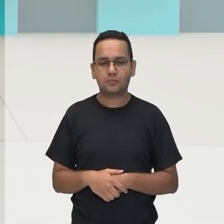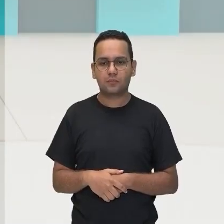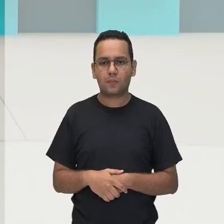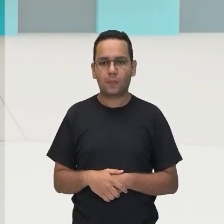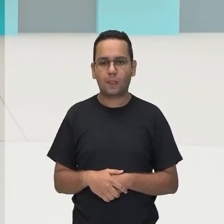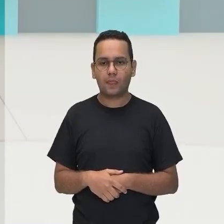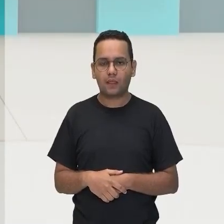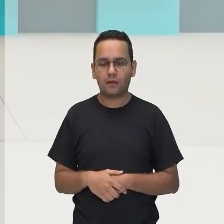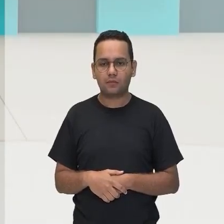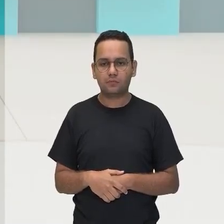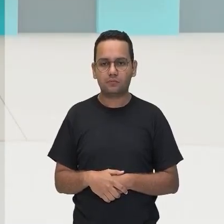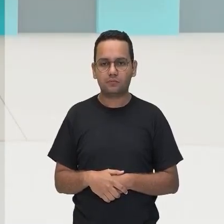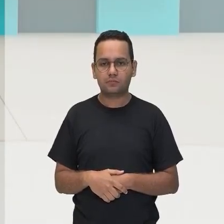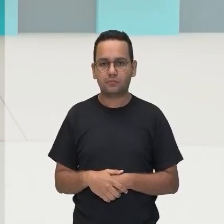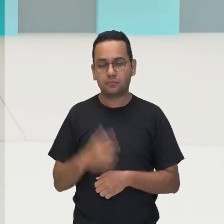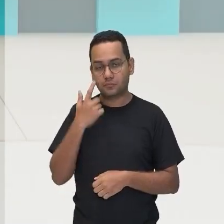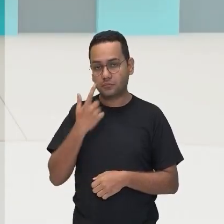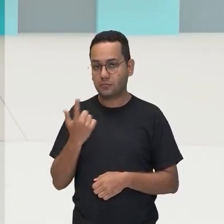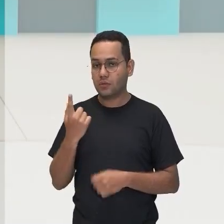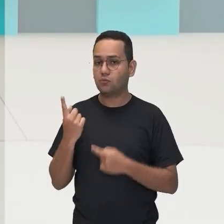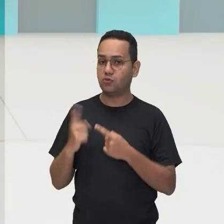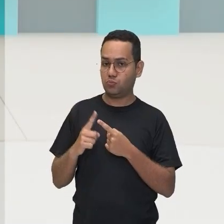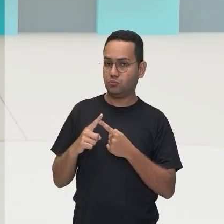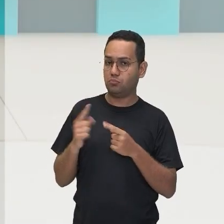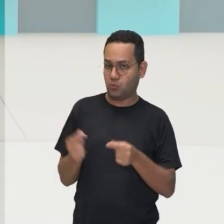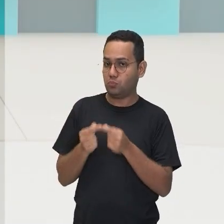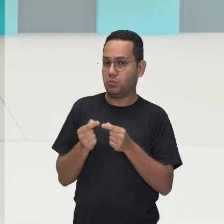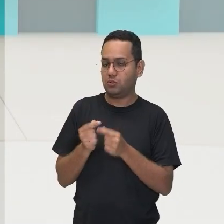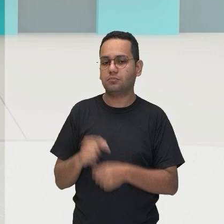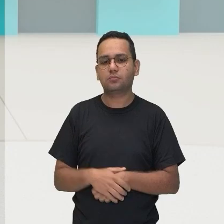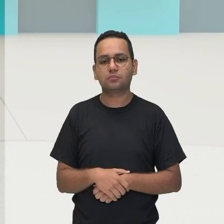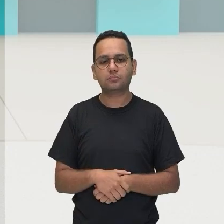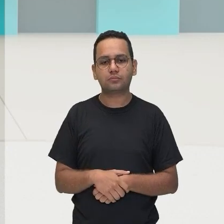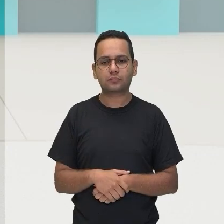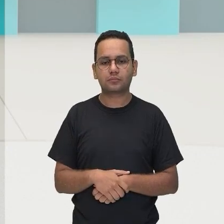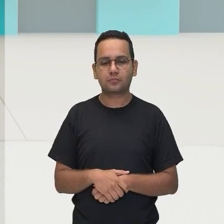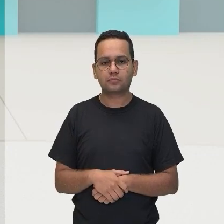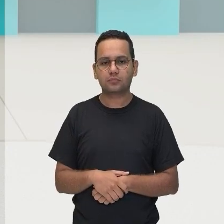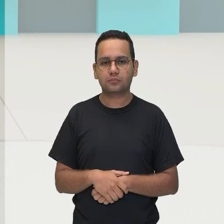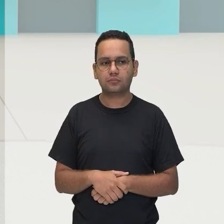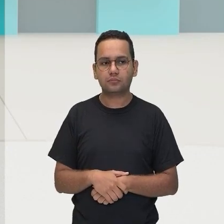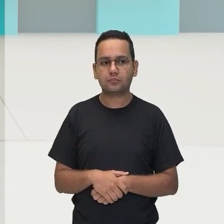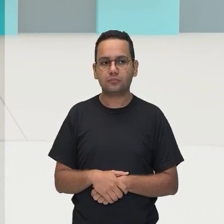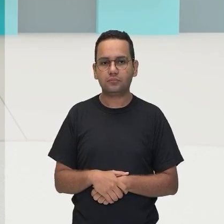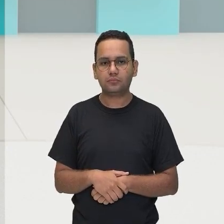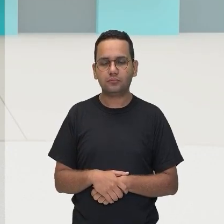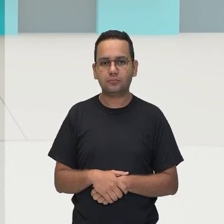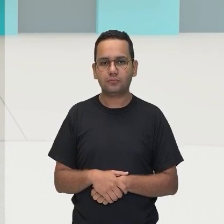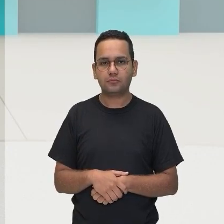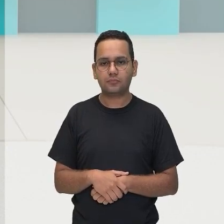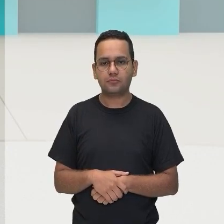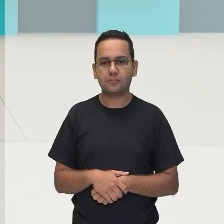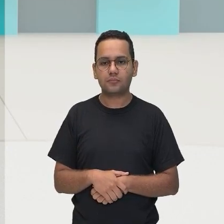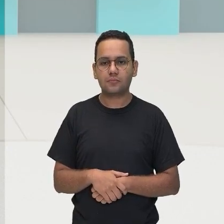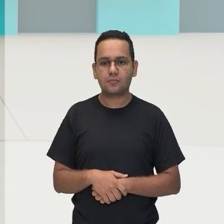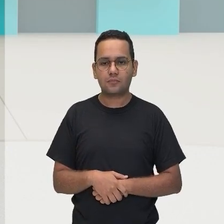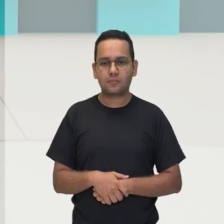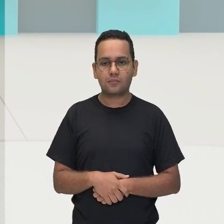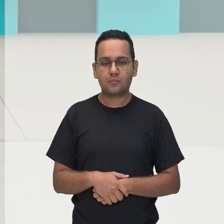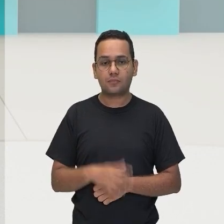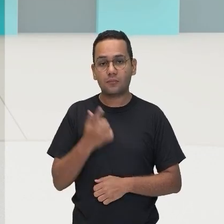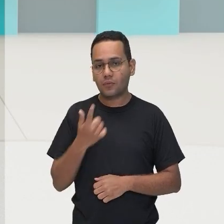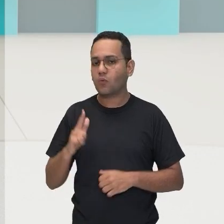Então, canoagem é uma alternativa aí de prática de aventura no meio aquático. Agora nós temos